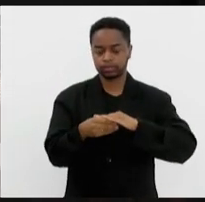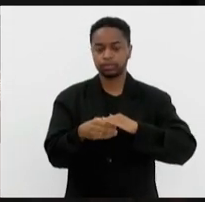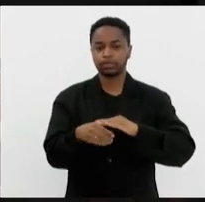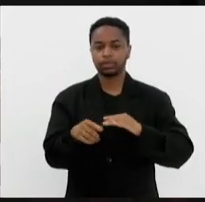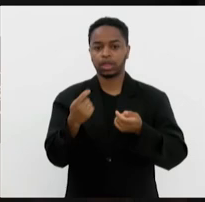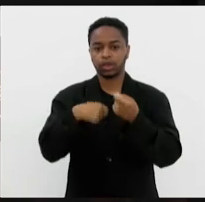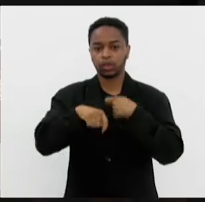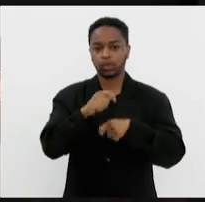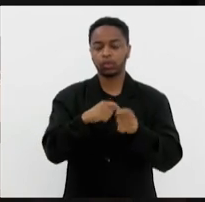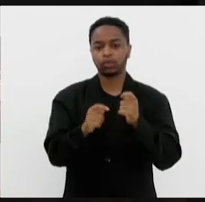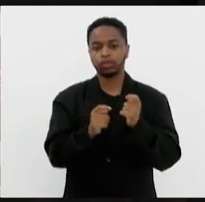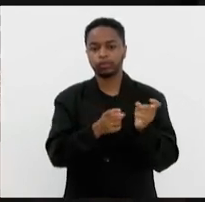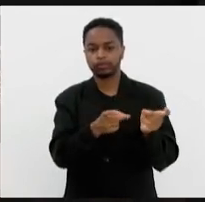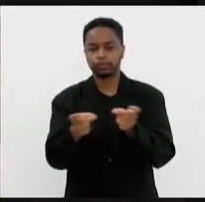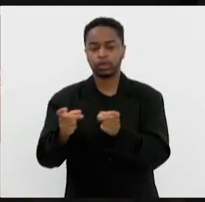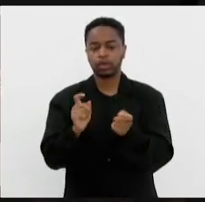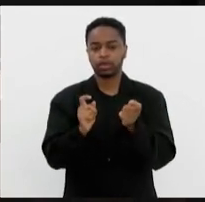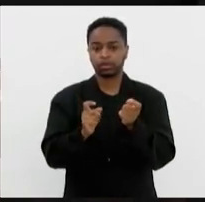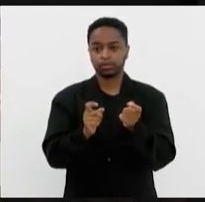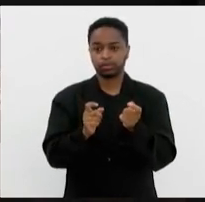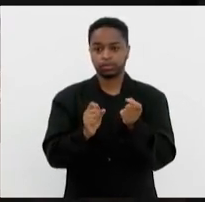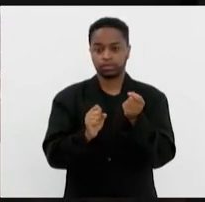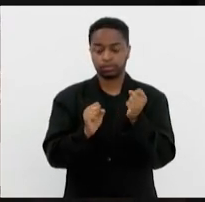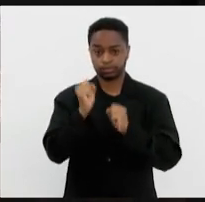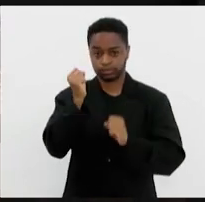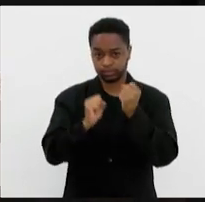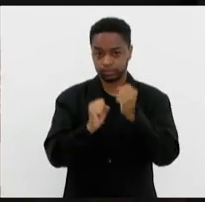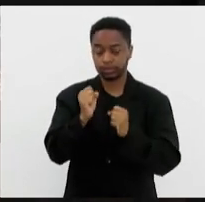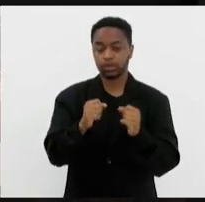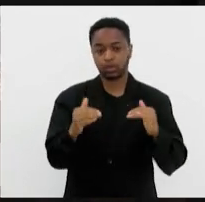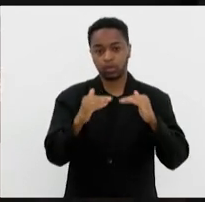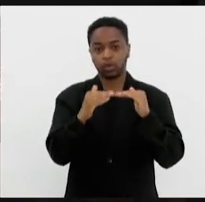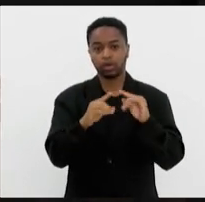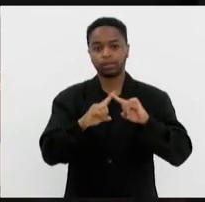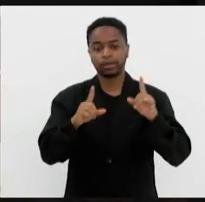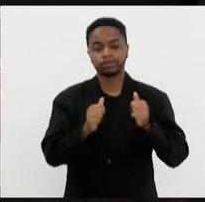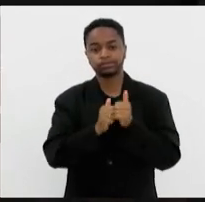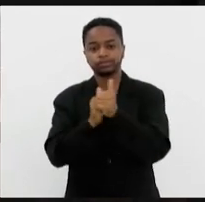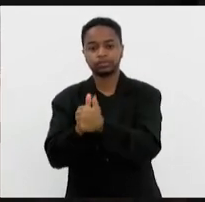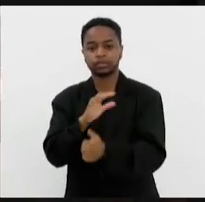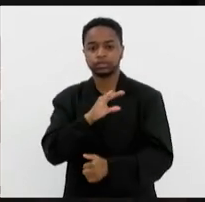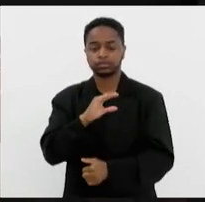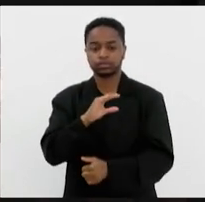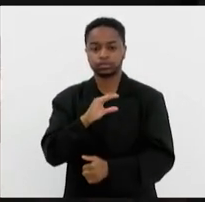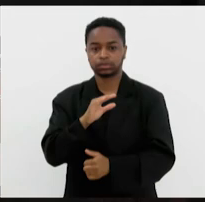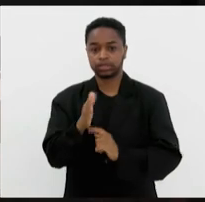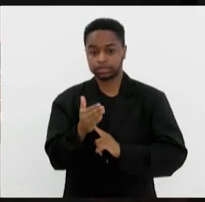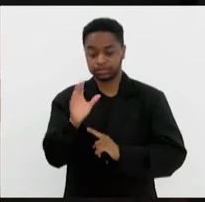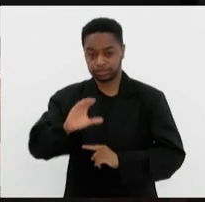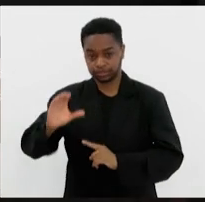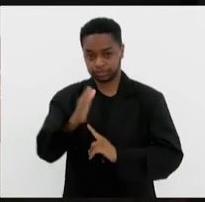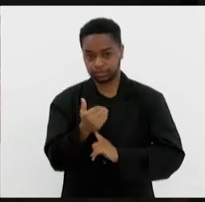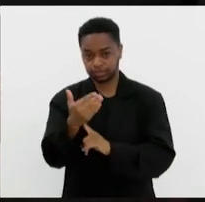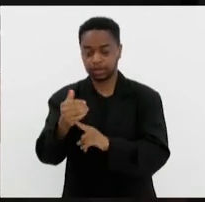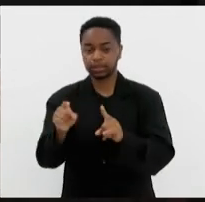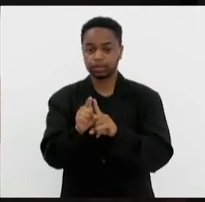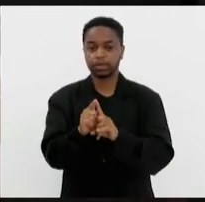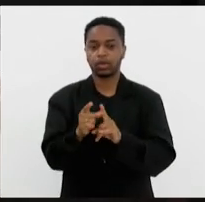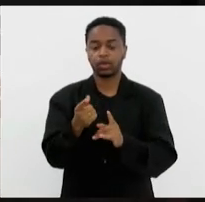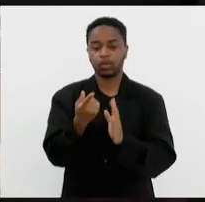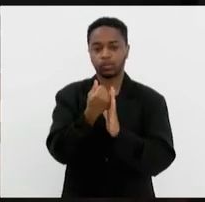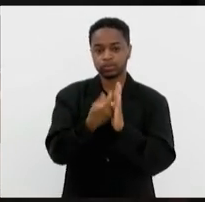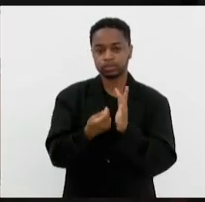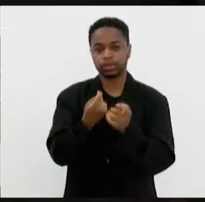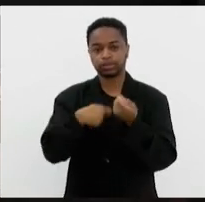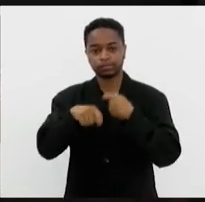economia, indústria e comércio favorável com as emendas da Comissão de Ciência e Tecnologia, e de Orçamento, Finanças, Fiscalização